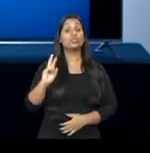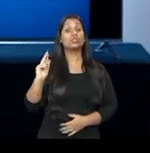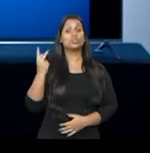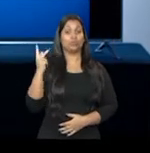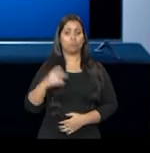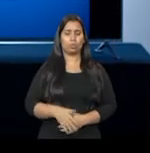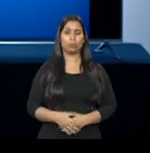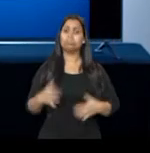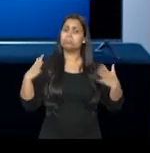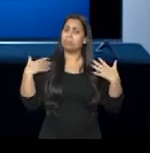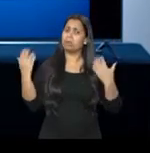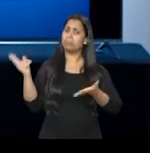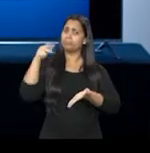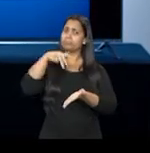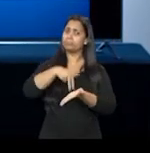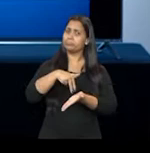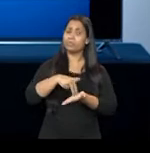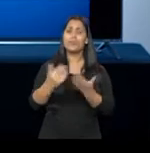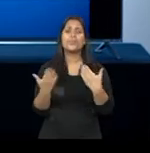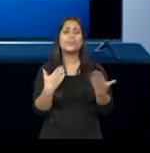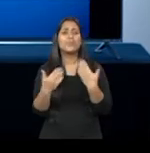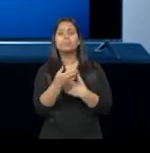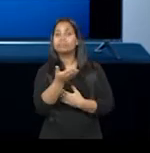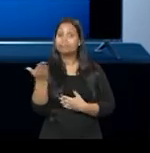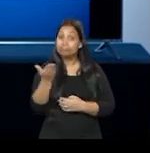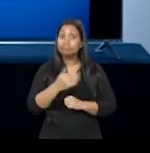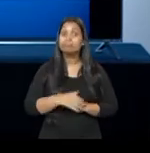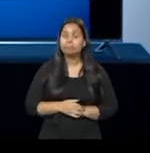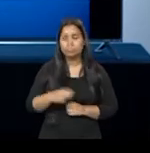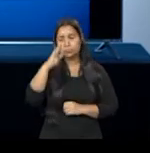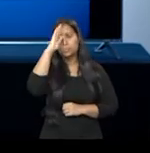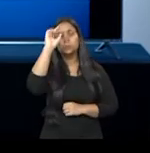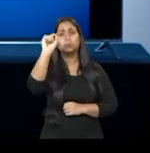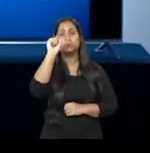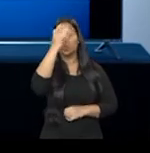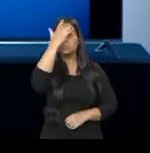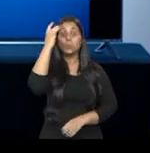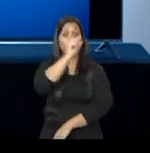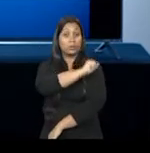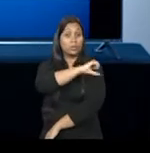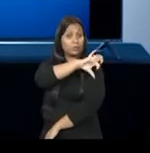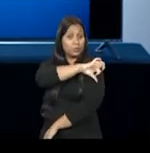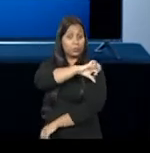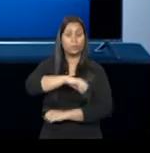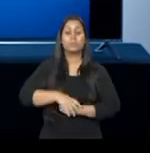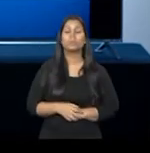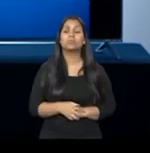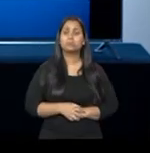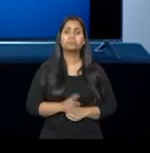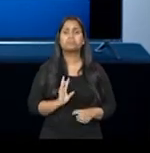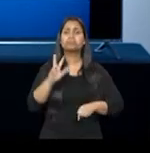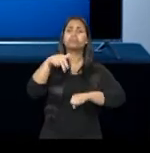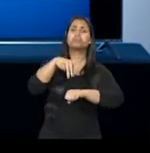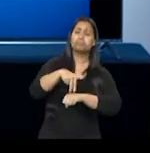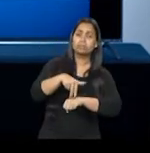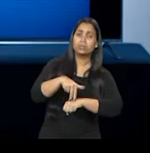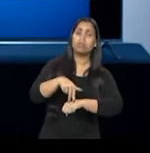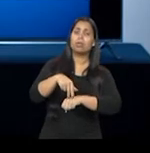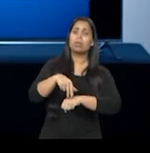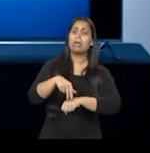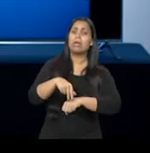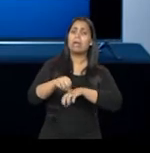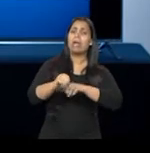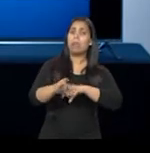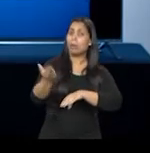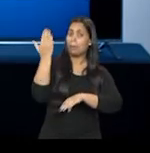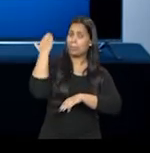grande prazer voltar aqui, poder falar um pouquinho com vocês, principalmente o pessoal do 8º e 9º ano. Eu vim na aula passada